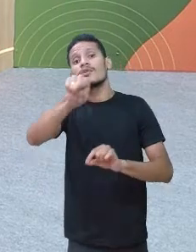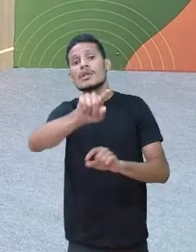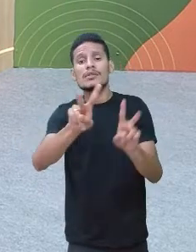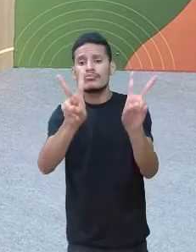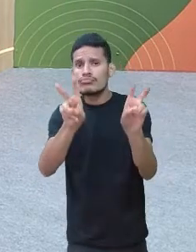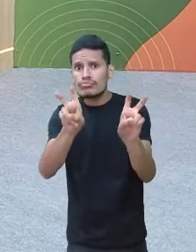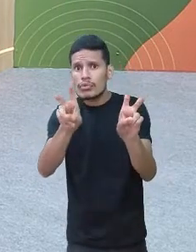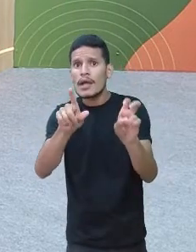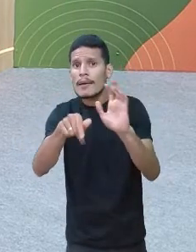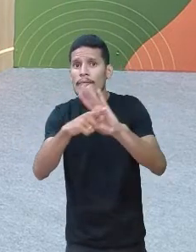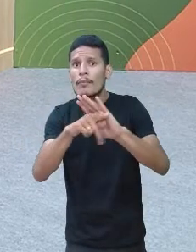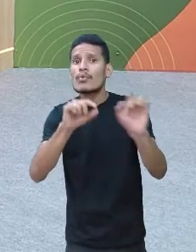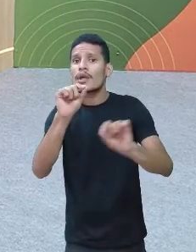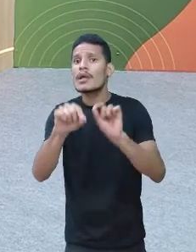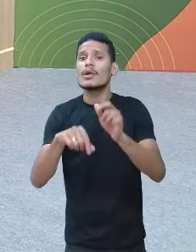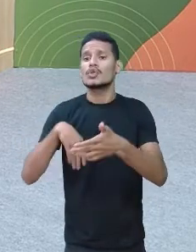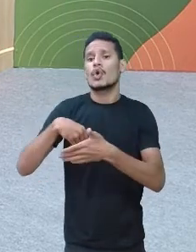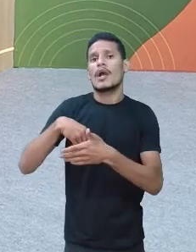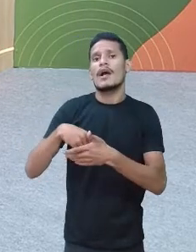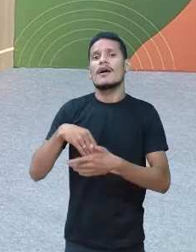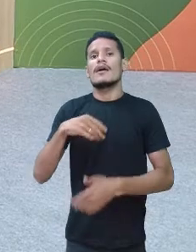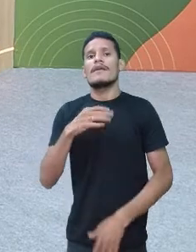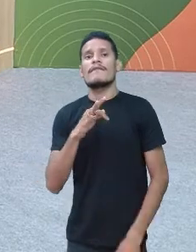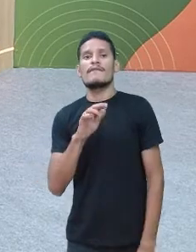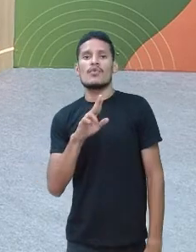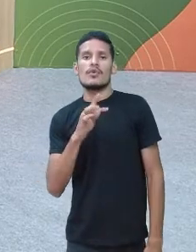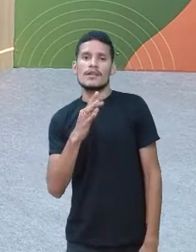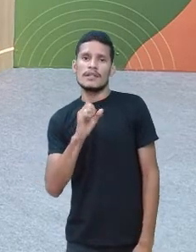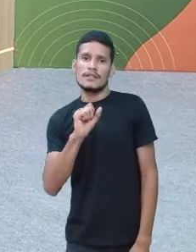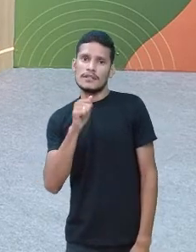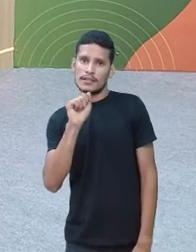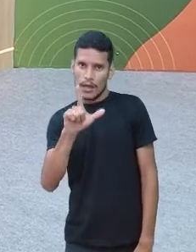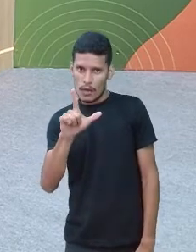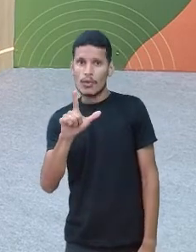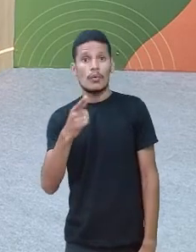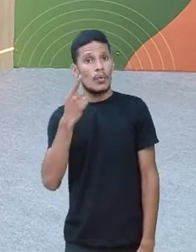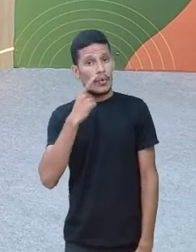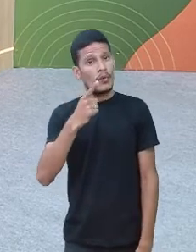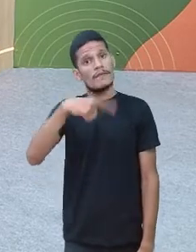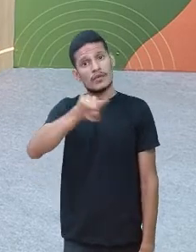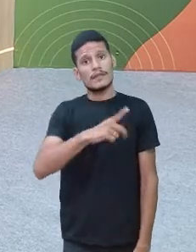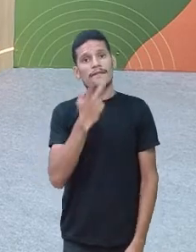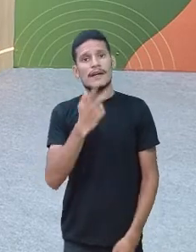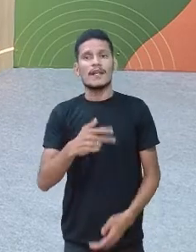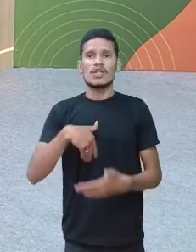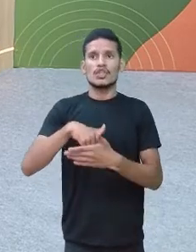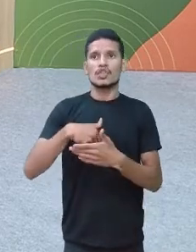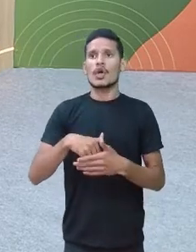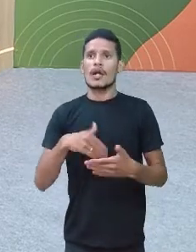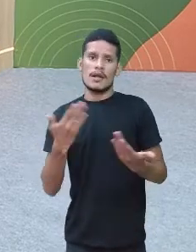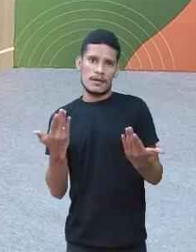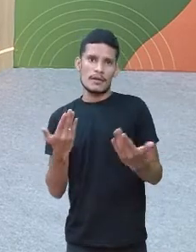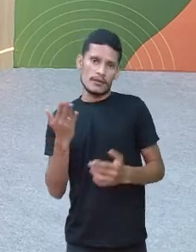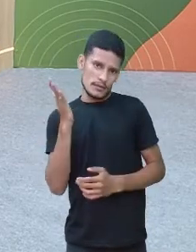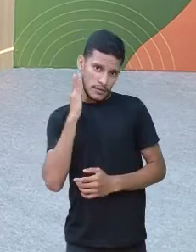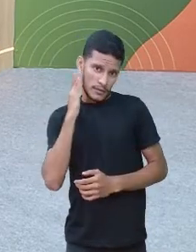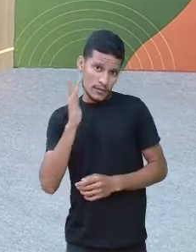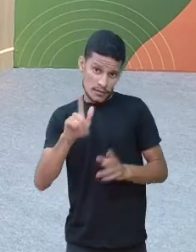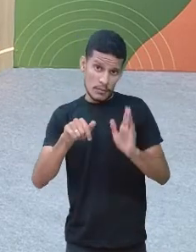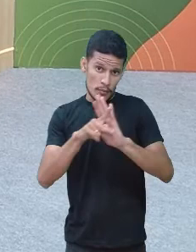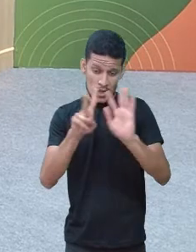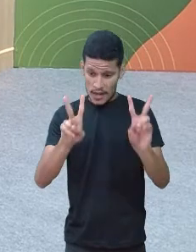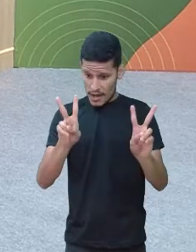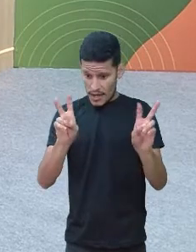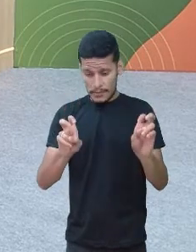dizer o jogar futsal. Né? Provavelmente assim, vamos jogar bola hoje. Né? Então, é um termo, botei entre aspas,